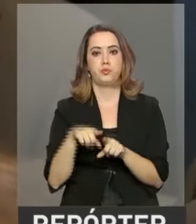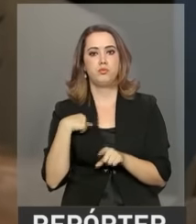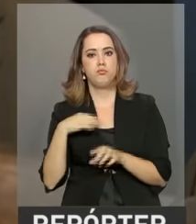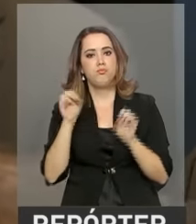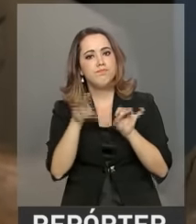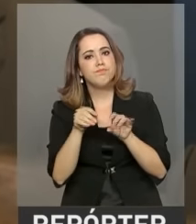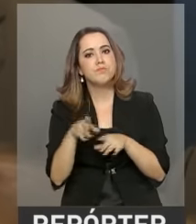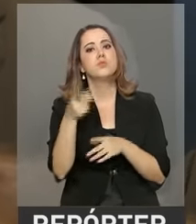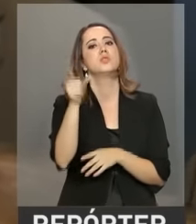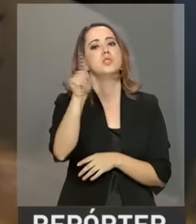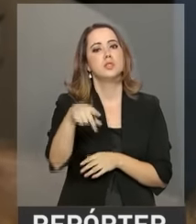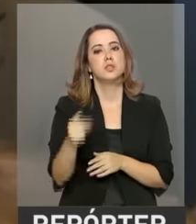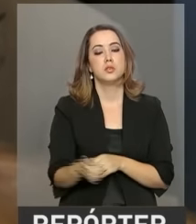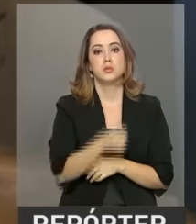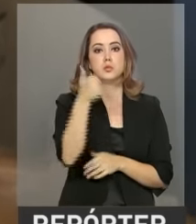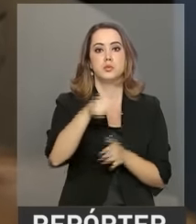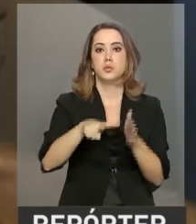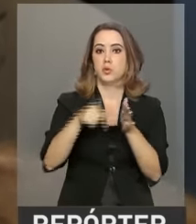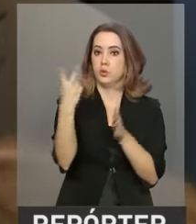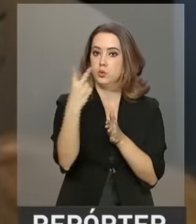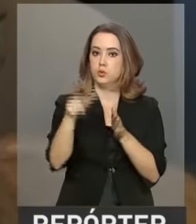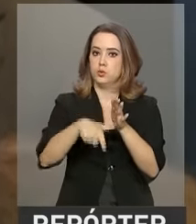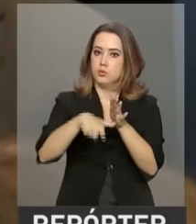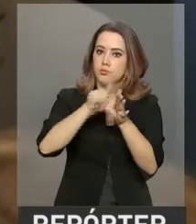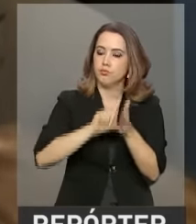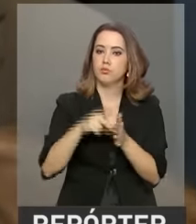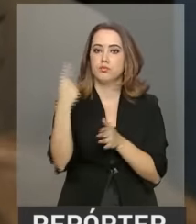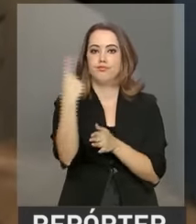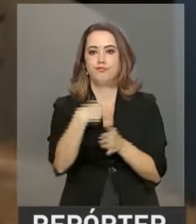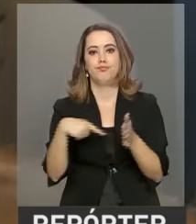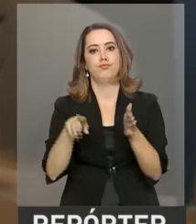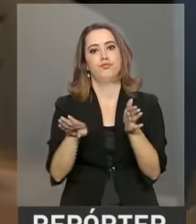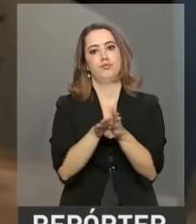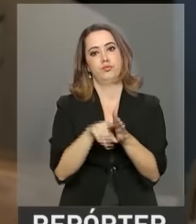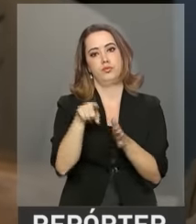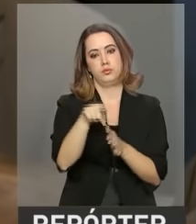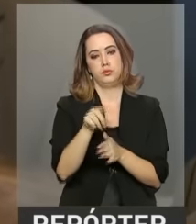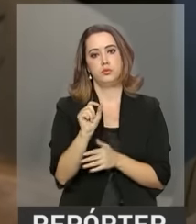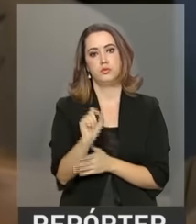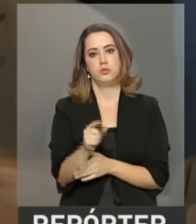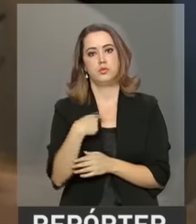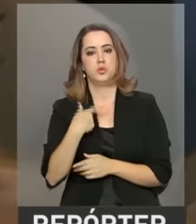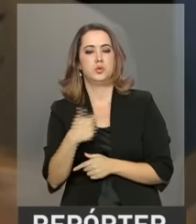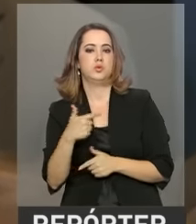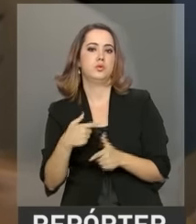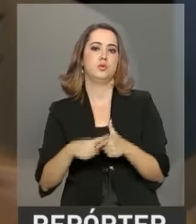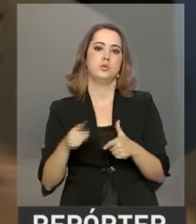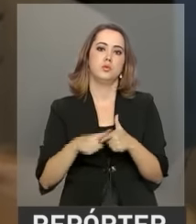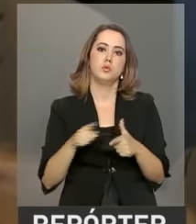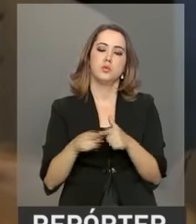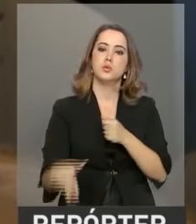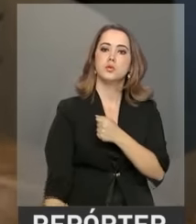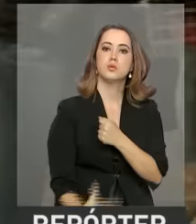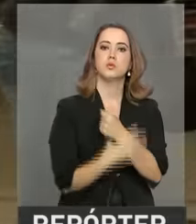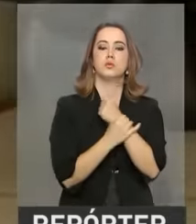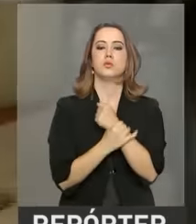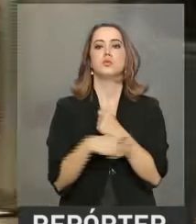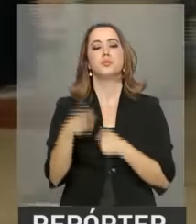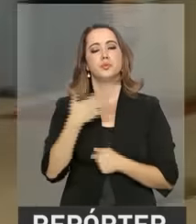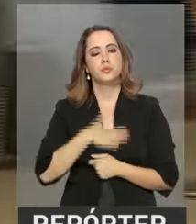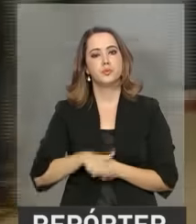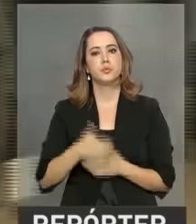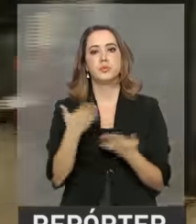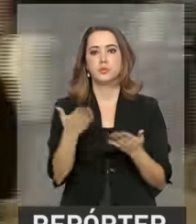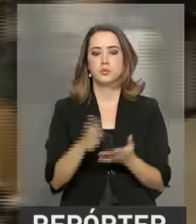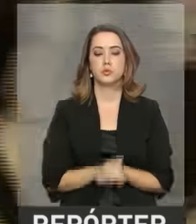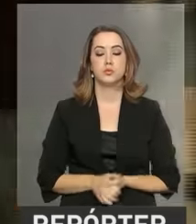orientação, chega em 2 horas antes, né, para que não haja nenhum tipo de problema e a gente consiga manter, né, esse nível de segurança e de conforto. A inspeção